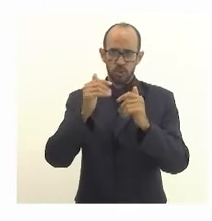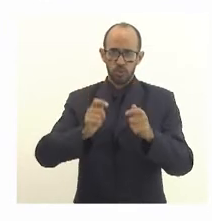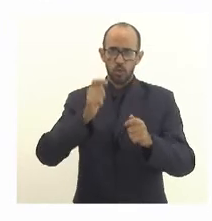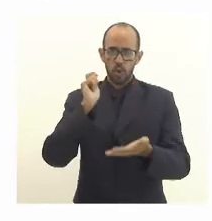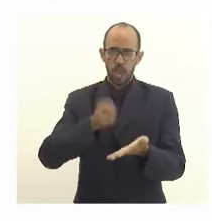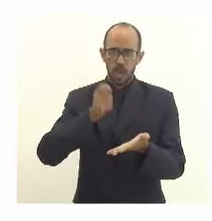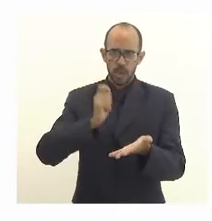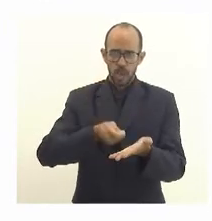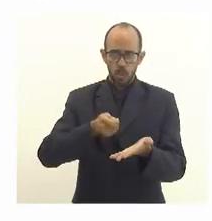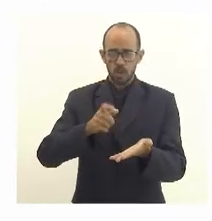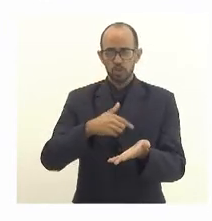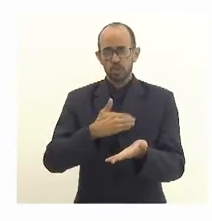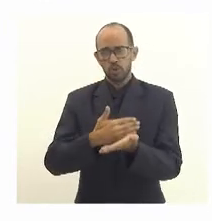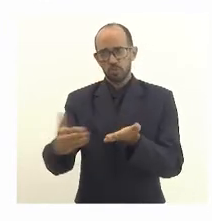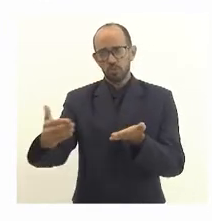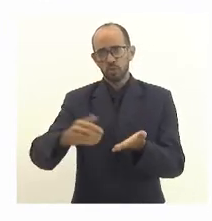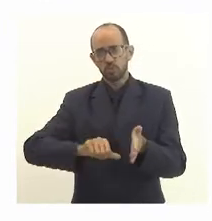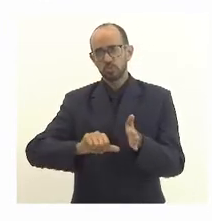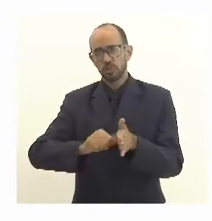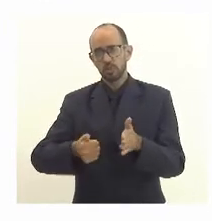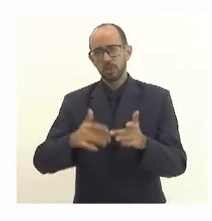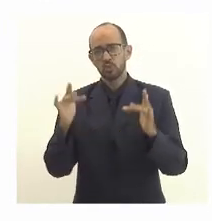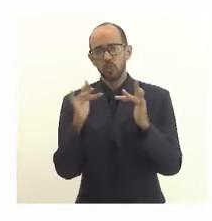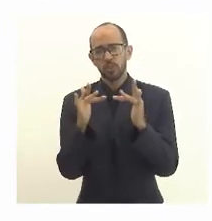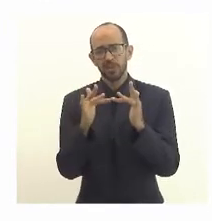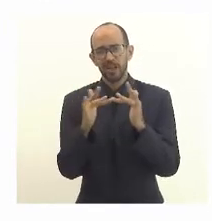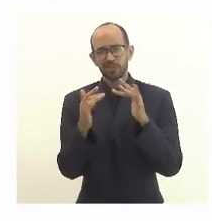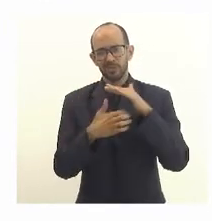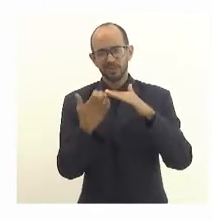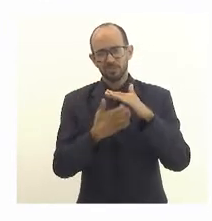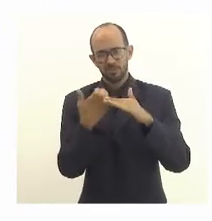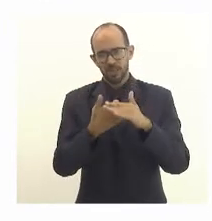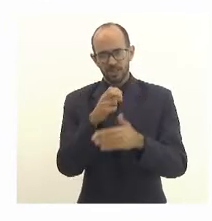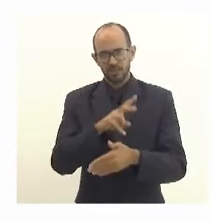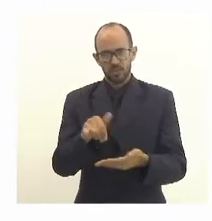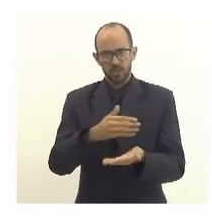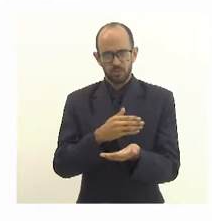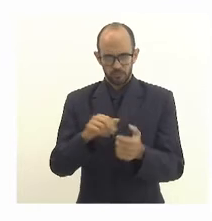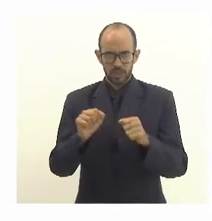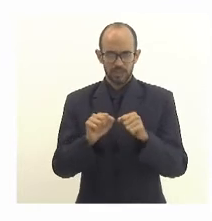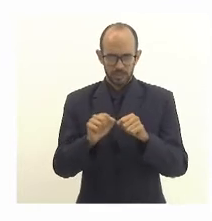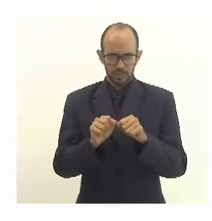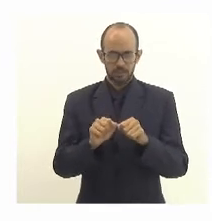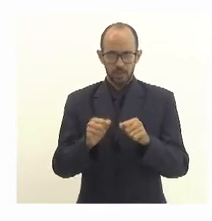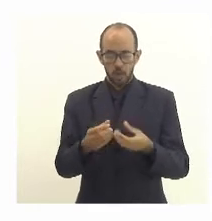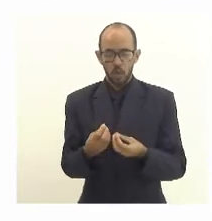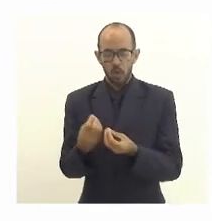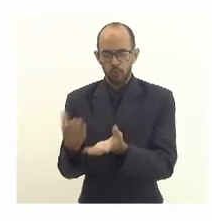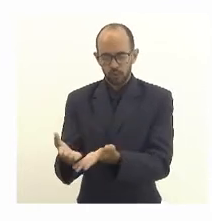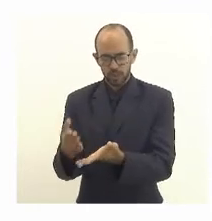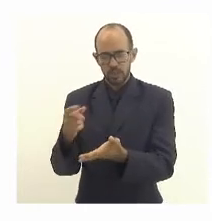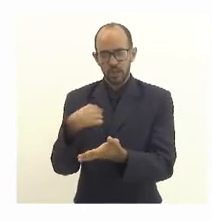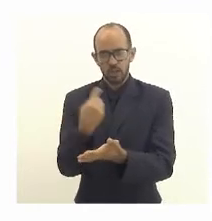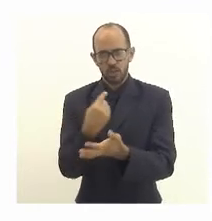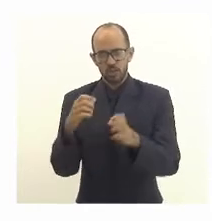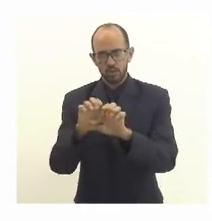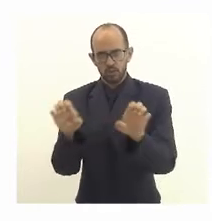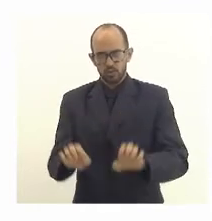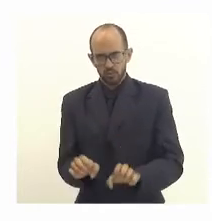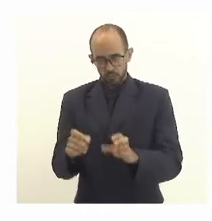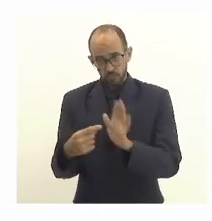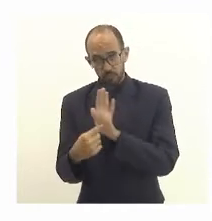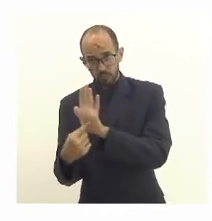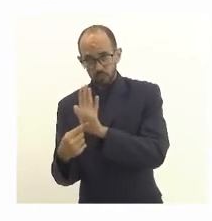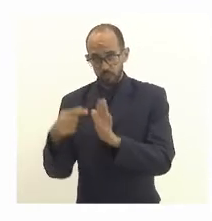os primeiros contatos com as empresas que vão implantar, para oferecer a nossa infraestrutura, mostrar soluções e